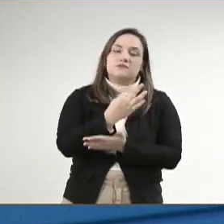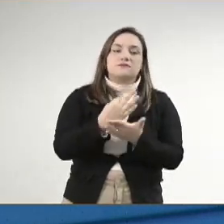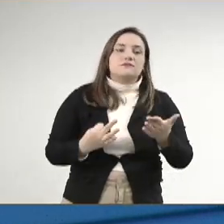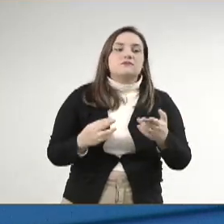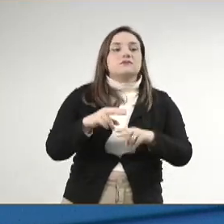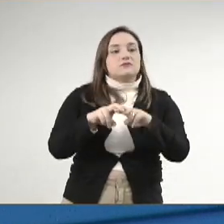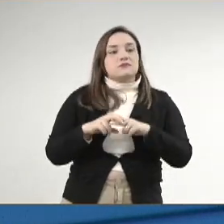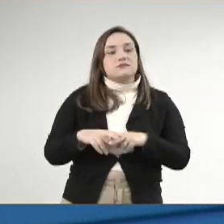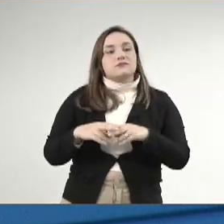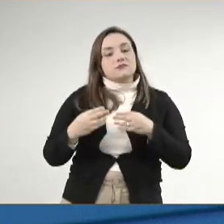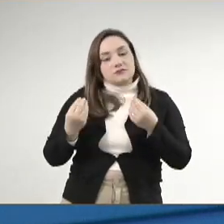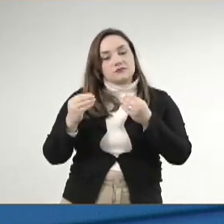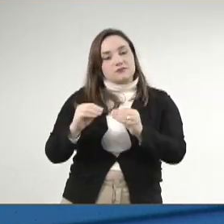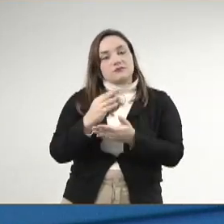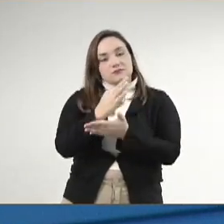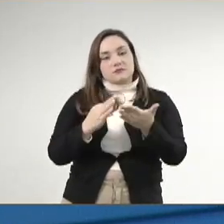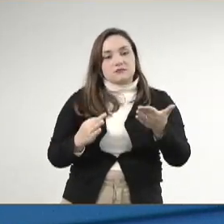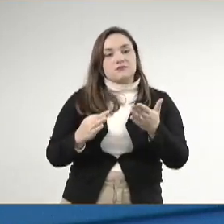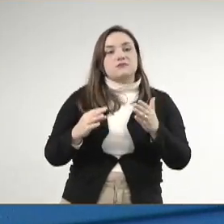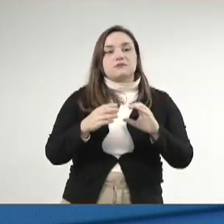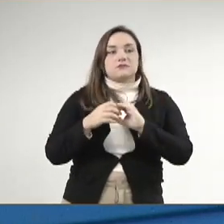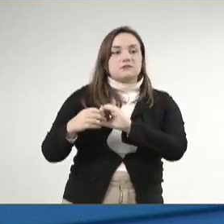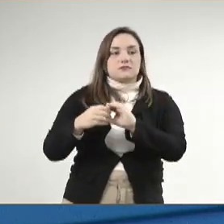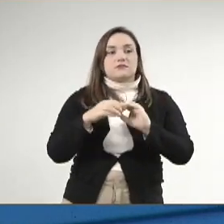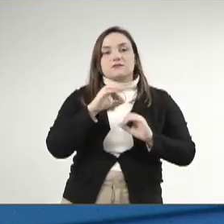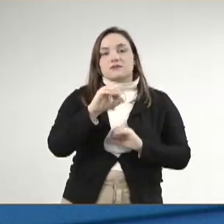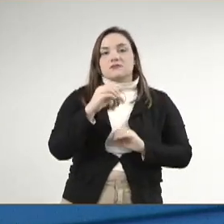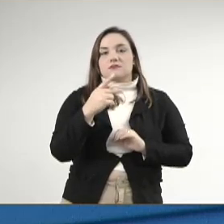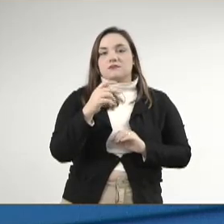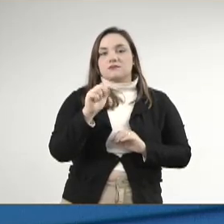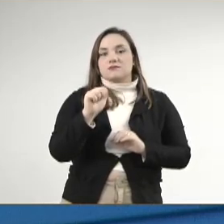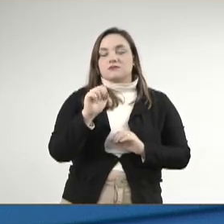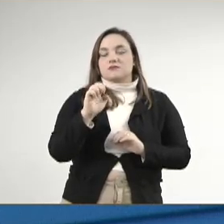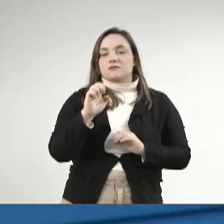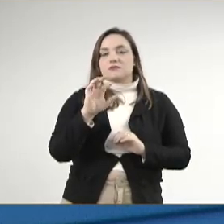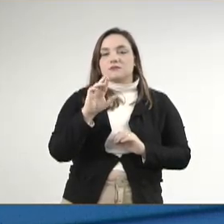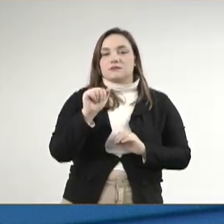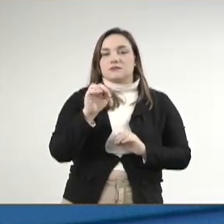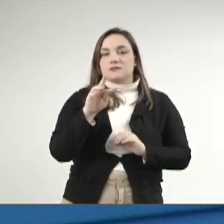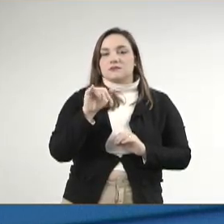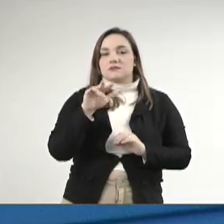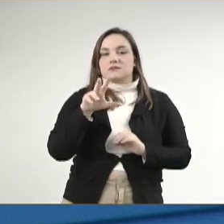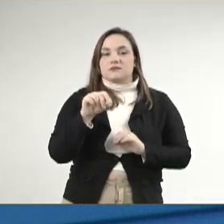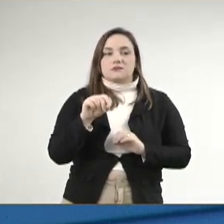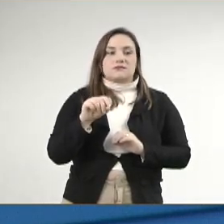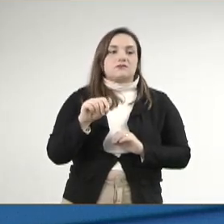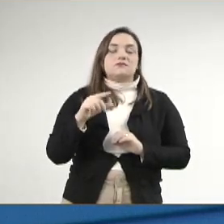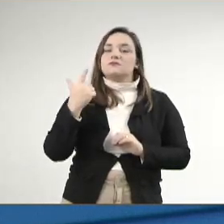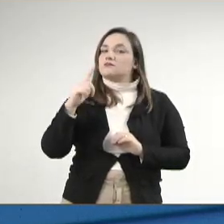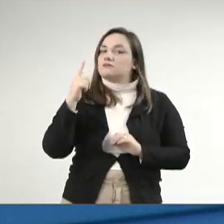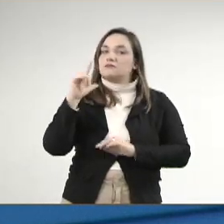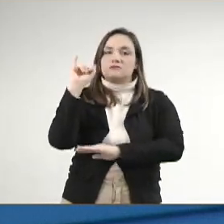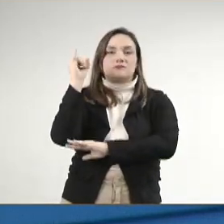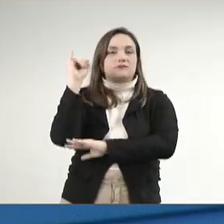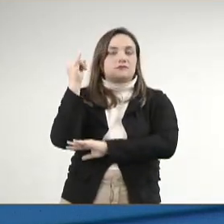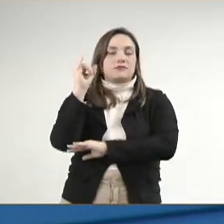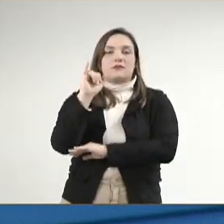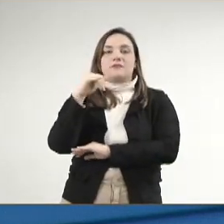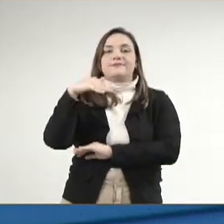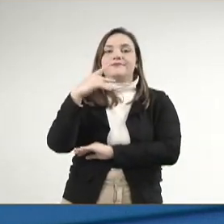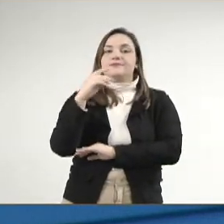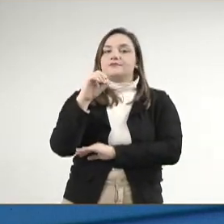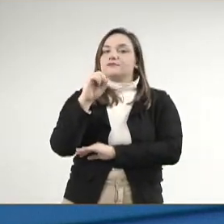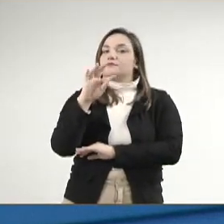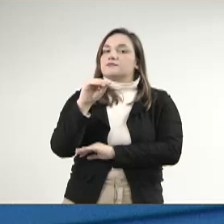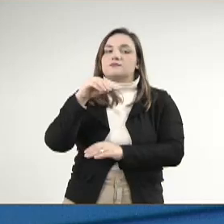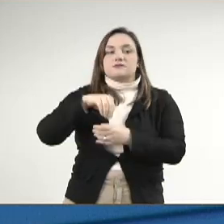forma clara que o ato cooperativo é sujeito de uma regra de não incidência tributária na cooperativa